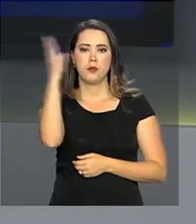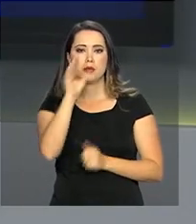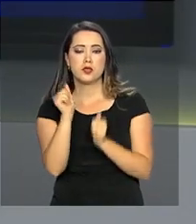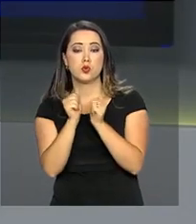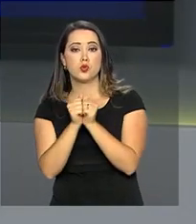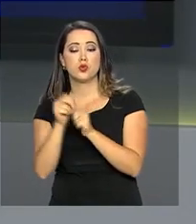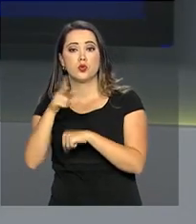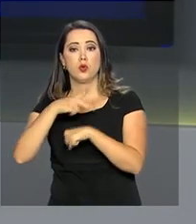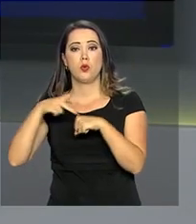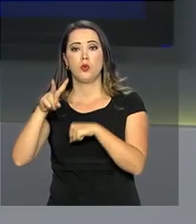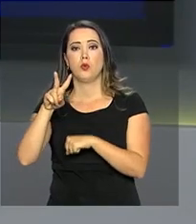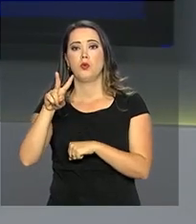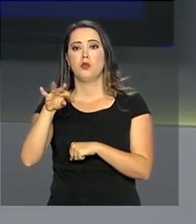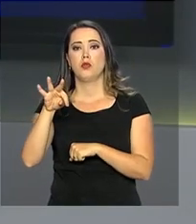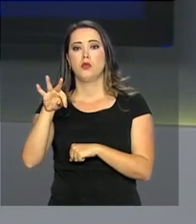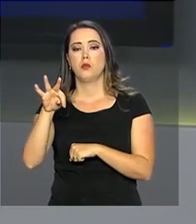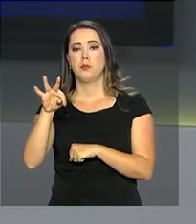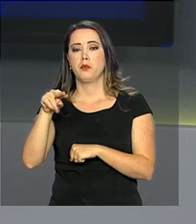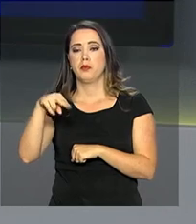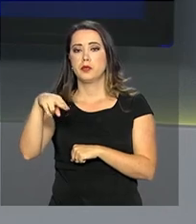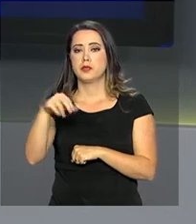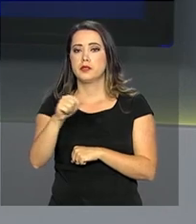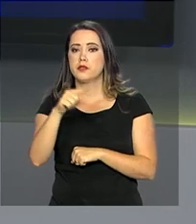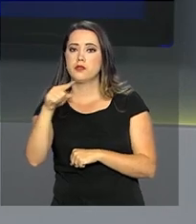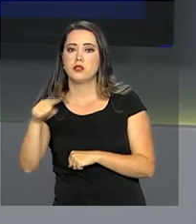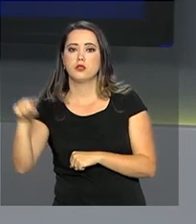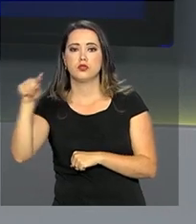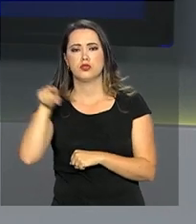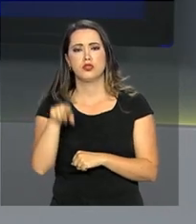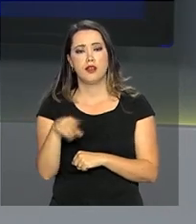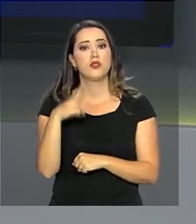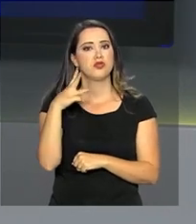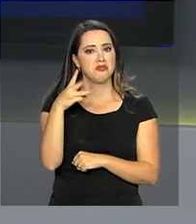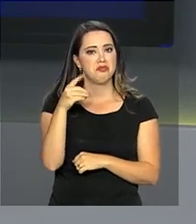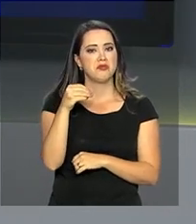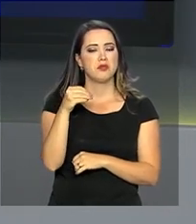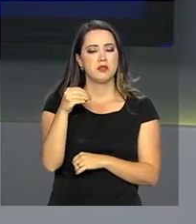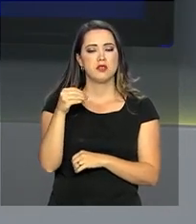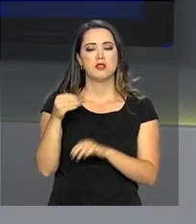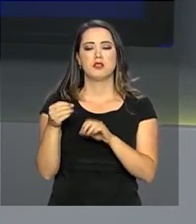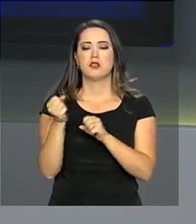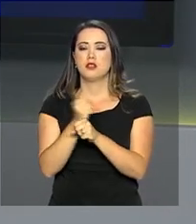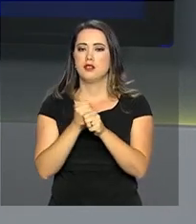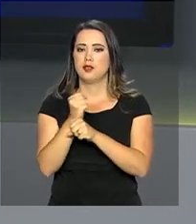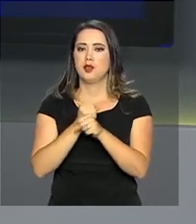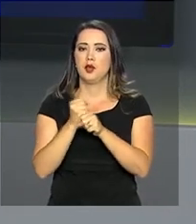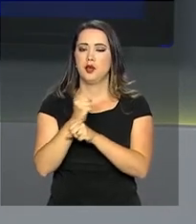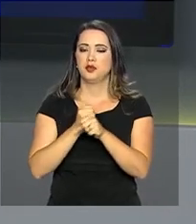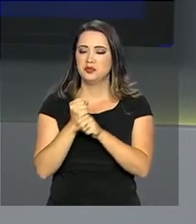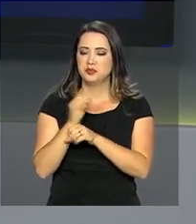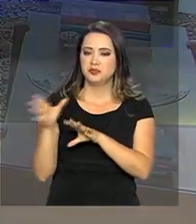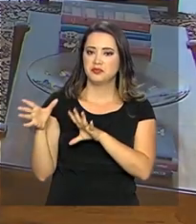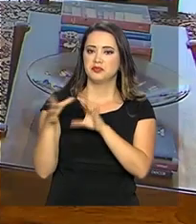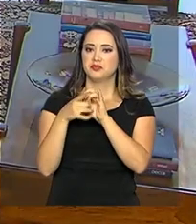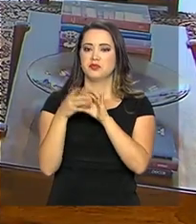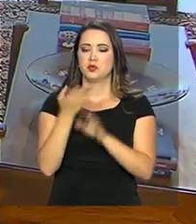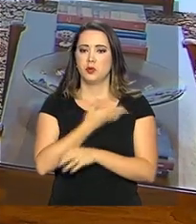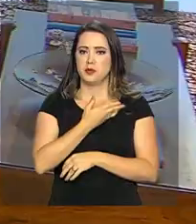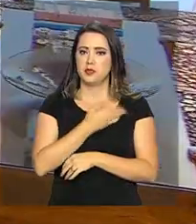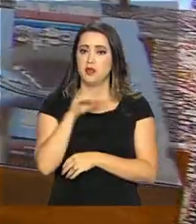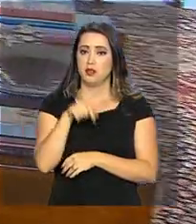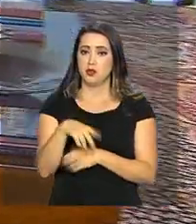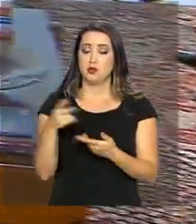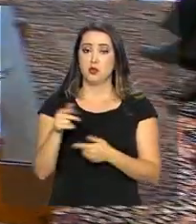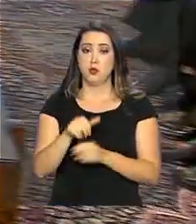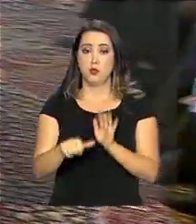pham como comemorar 30 anos de relações diplomáticas e o vice primeiro ministro do vietnã está em visita ao brasil ele se encontrou